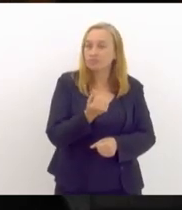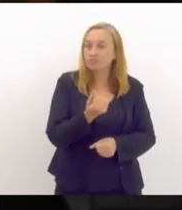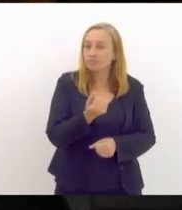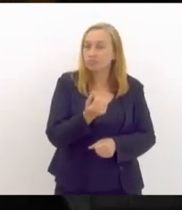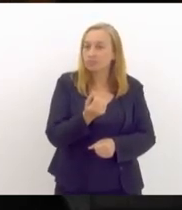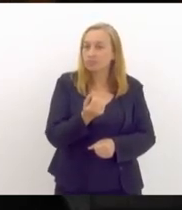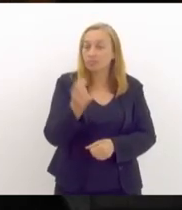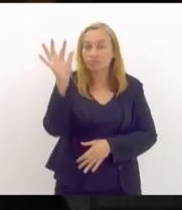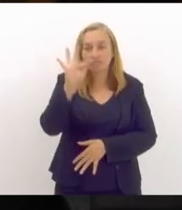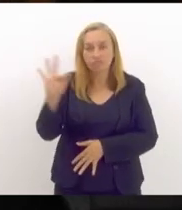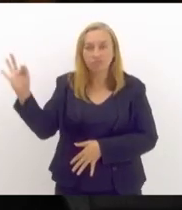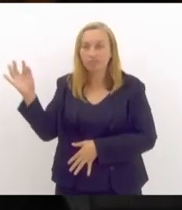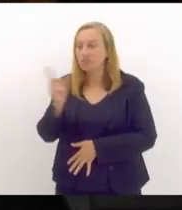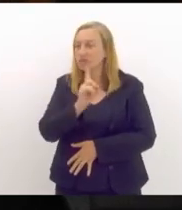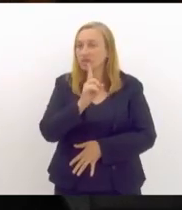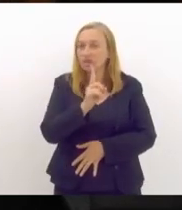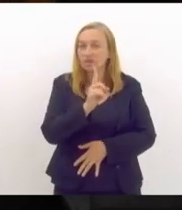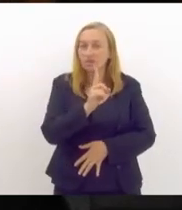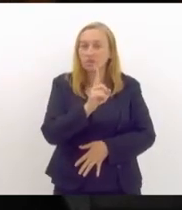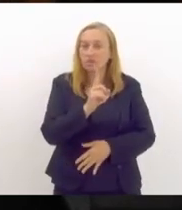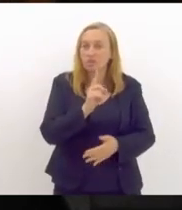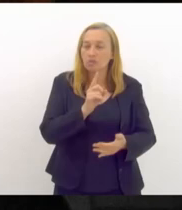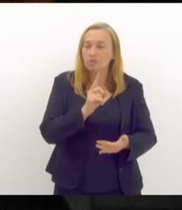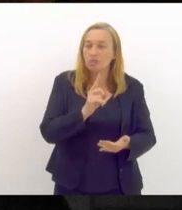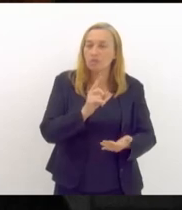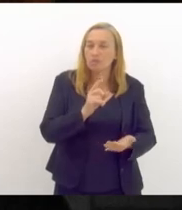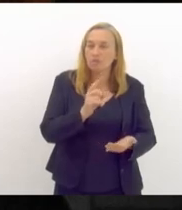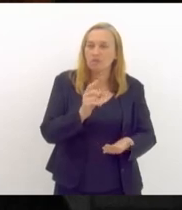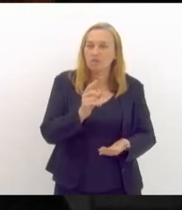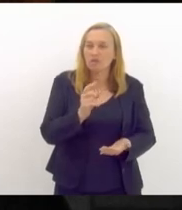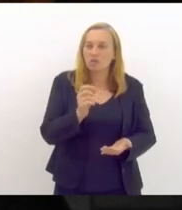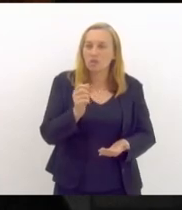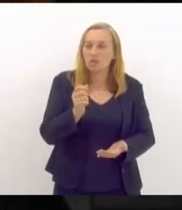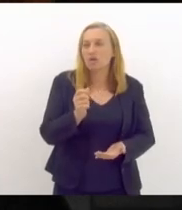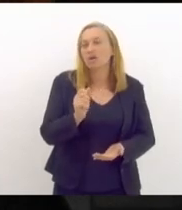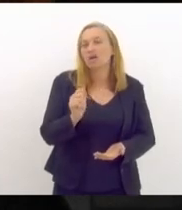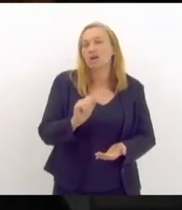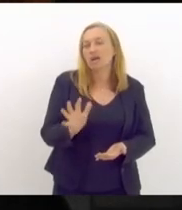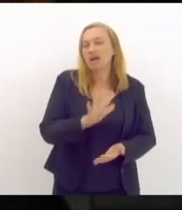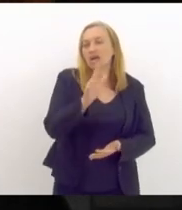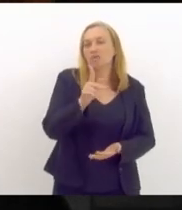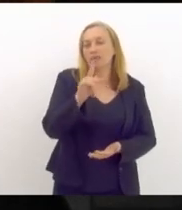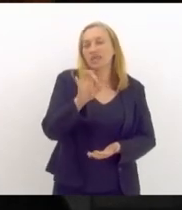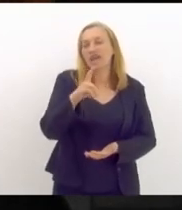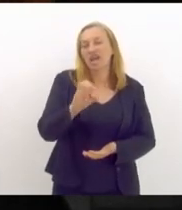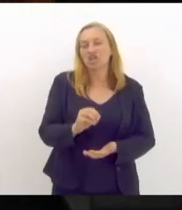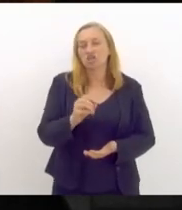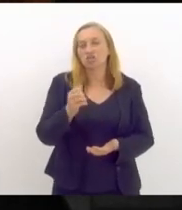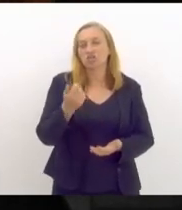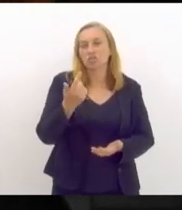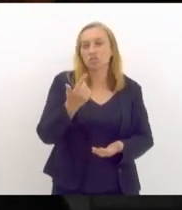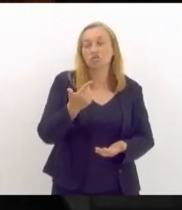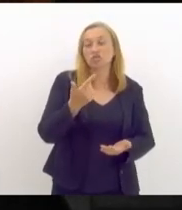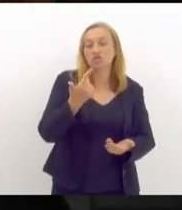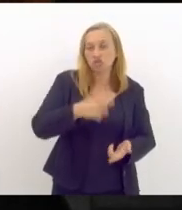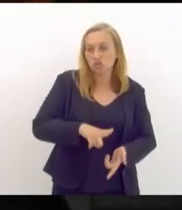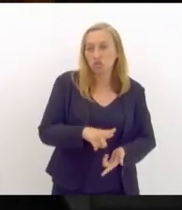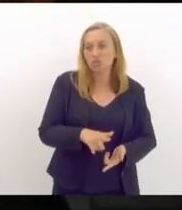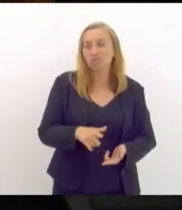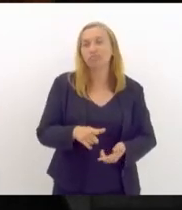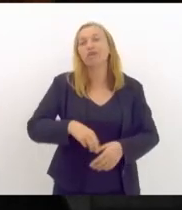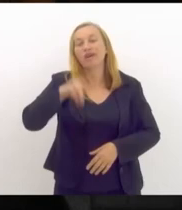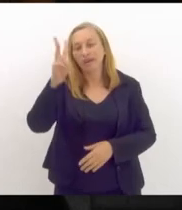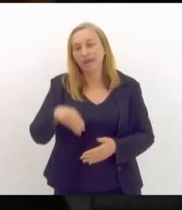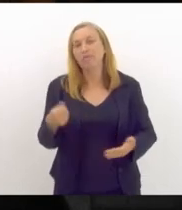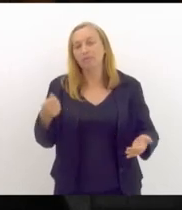e não com aumento de pedágio e não com cobrança de pedágio com aumento do pedágio porque senão quem vai pagar essa conta